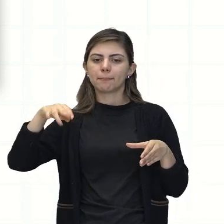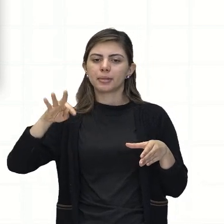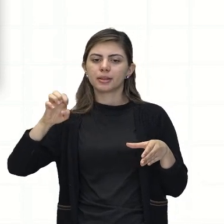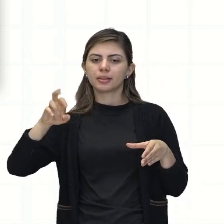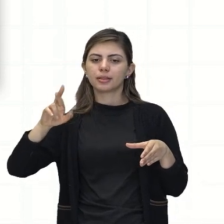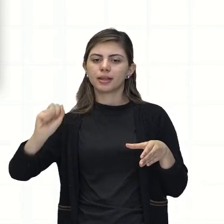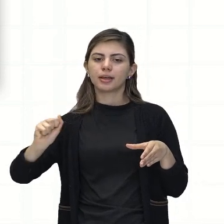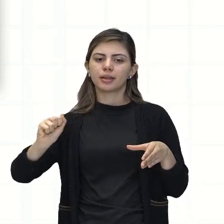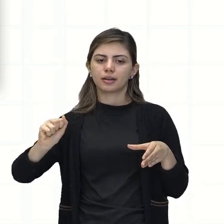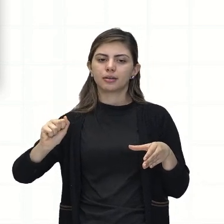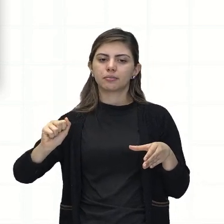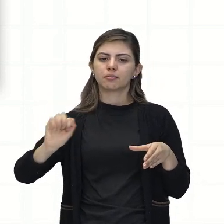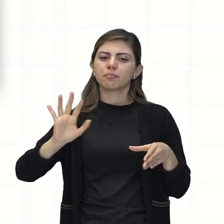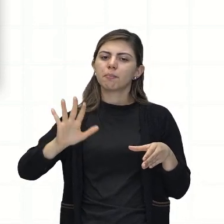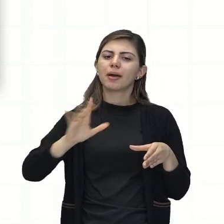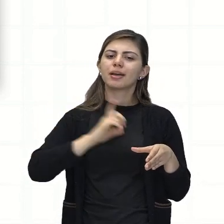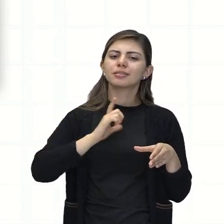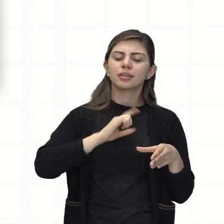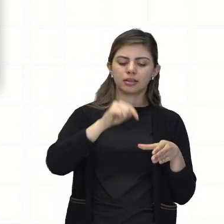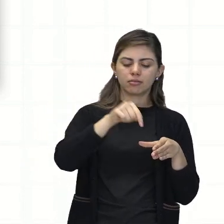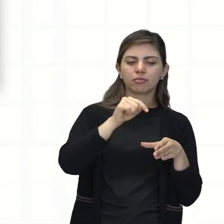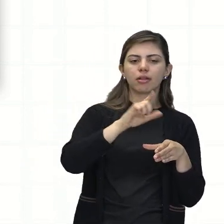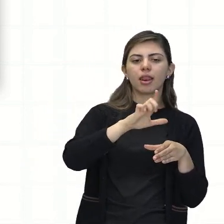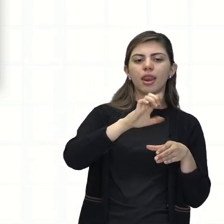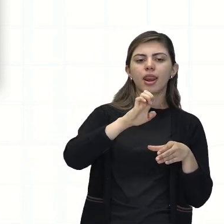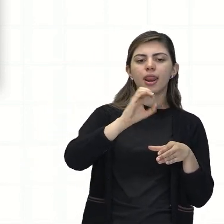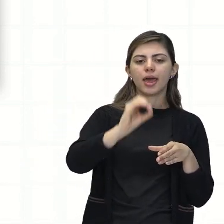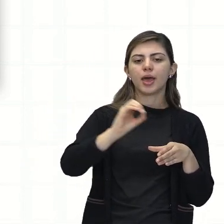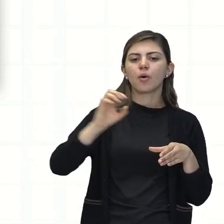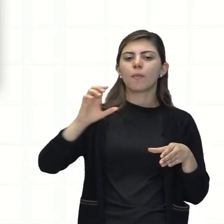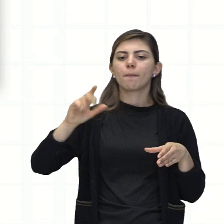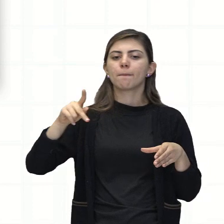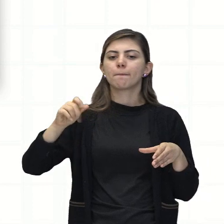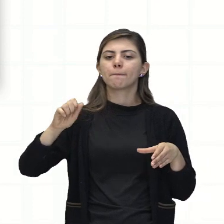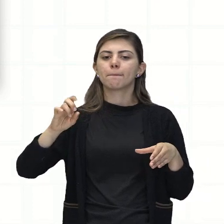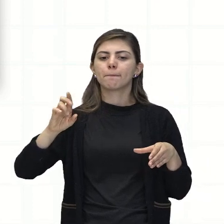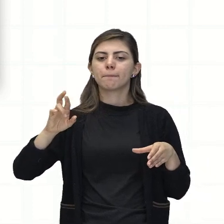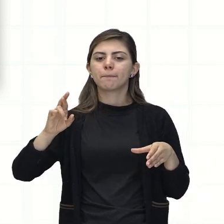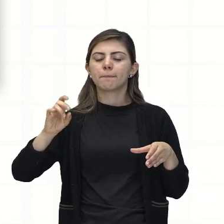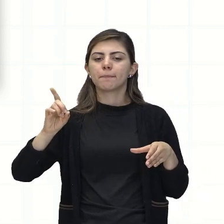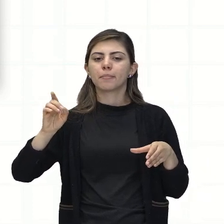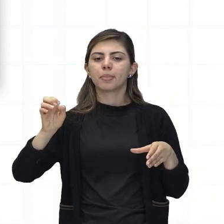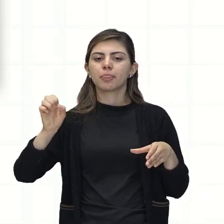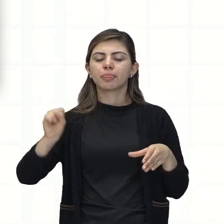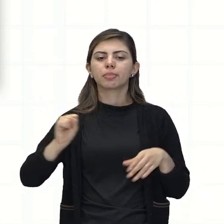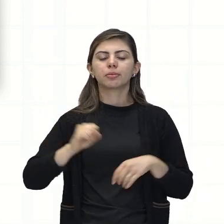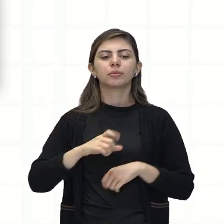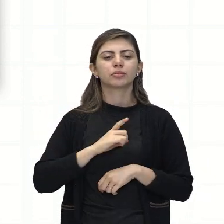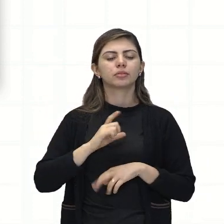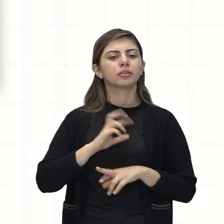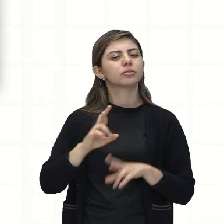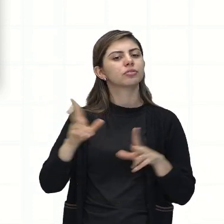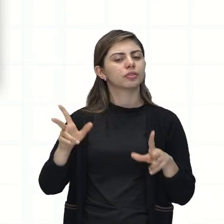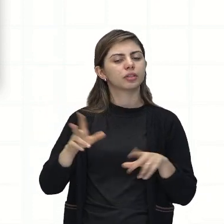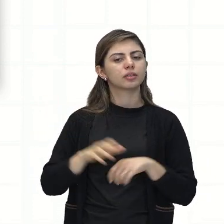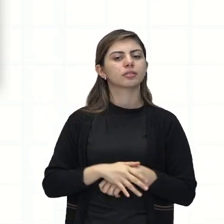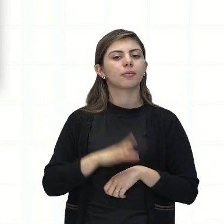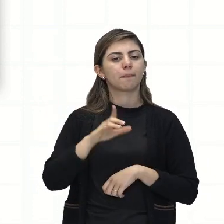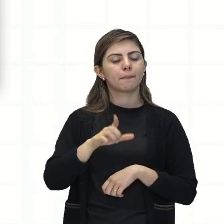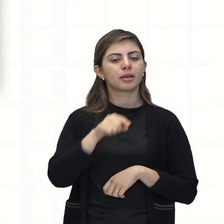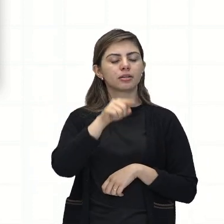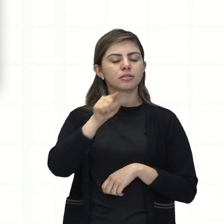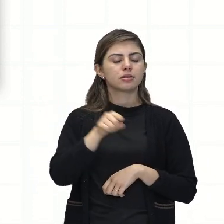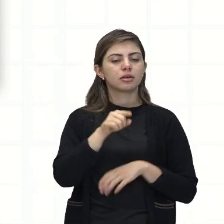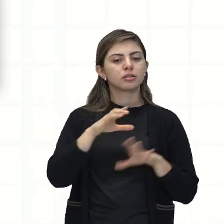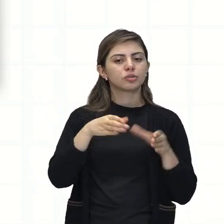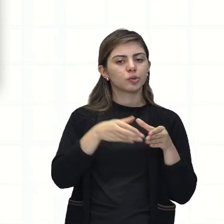deles, Panthera leo e Panthera pardus, né, o epíteto específico, são diferentes. Aqui também,